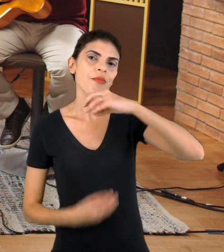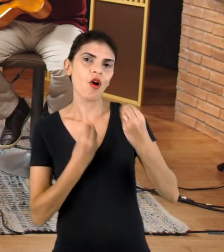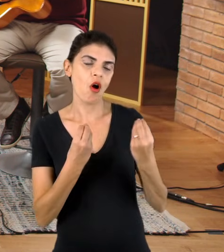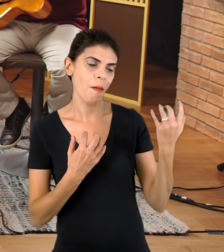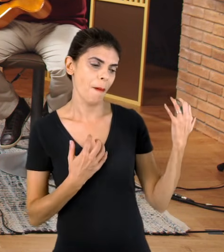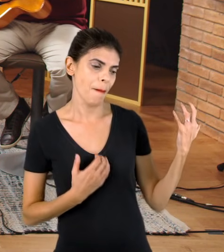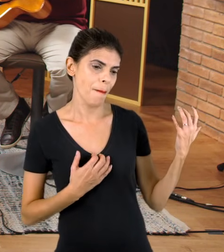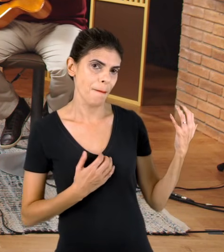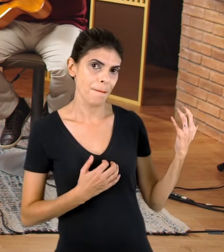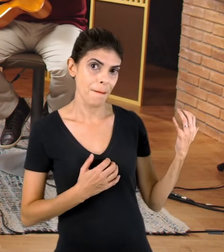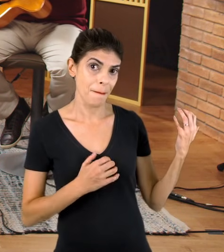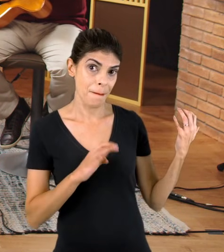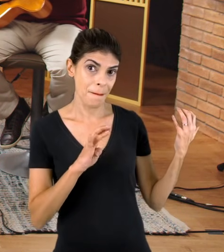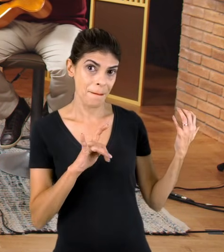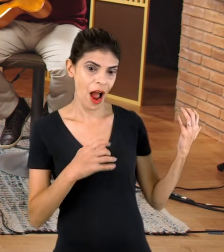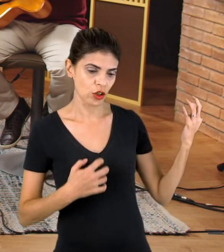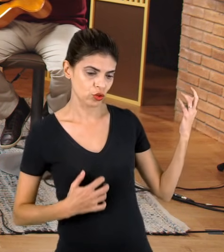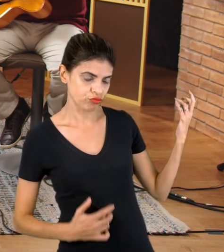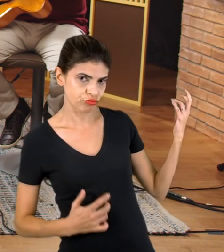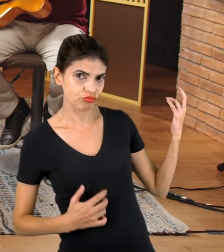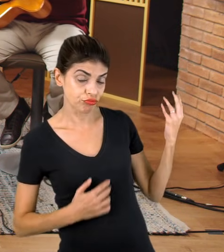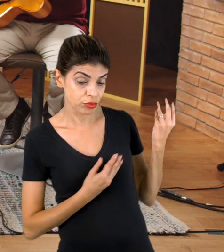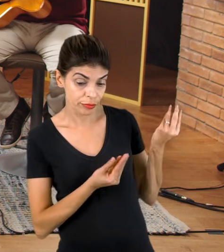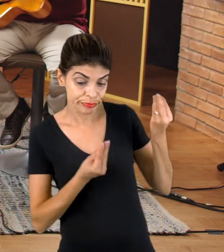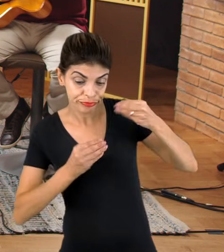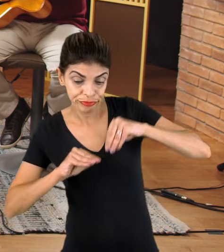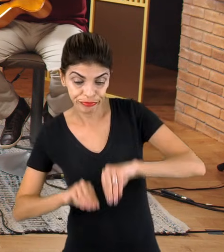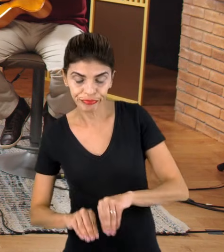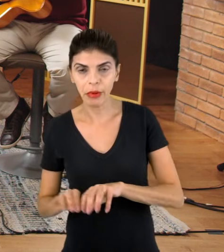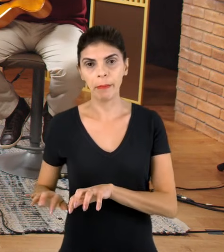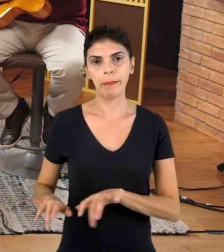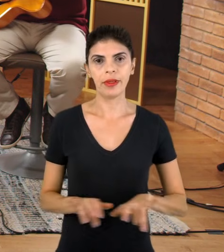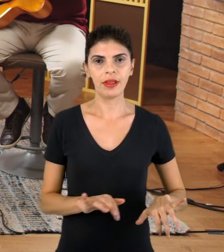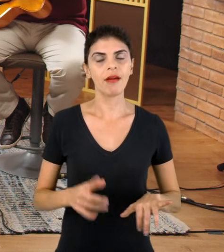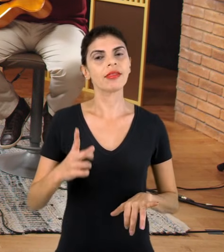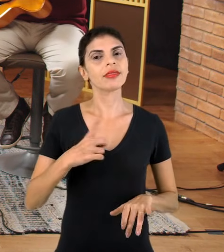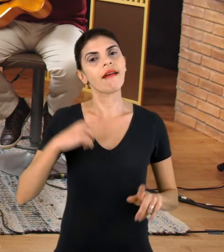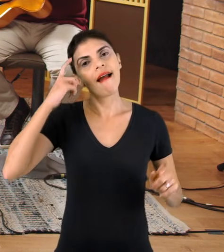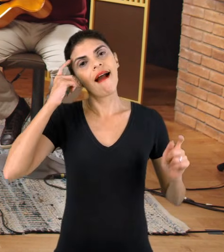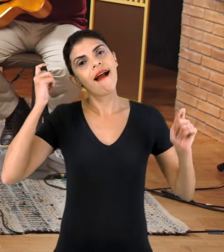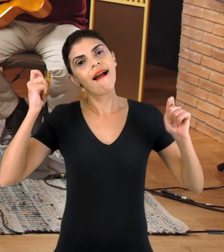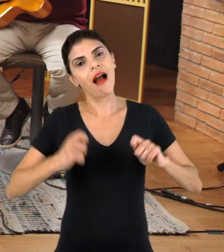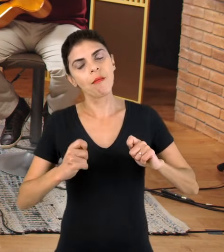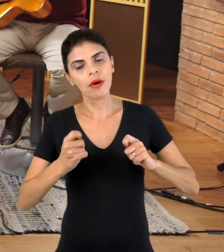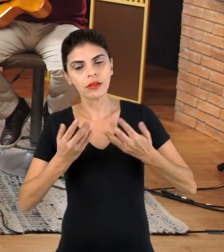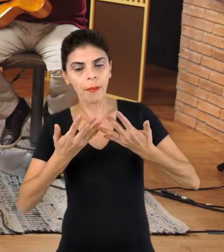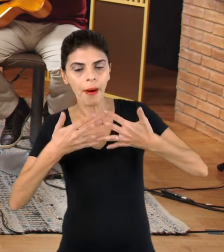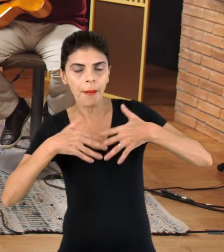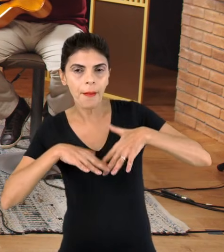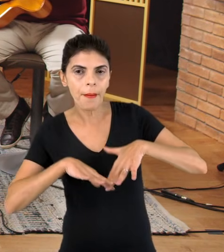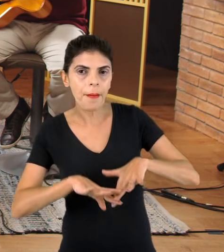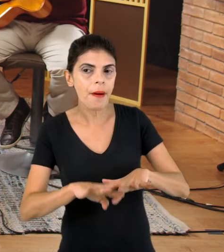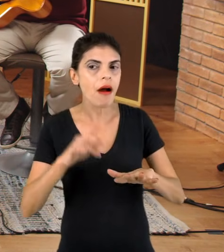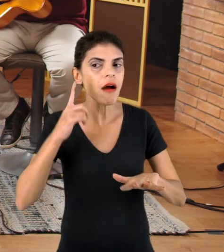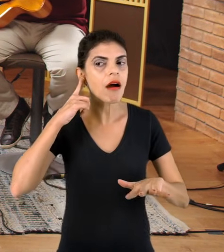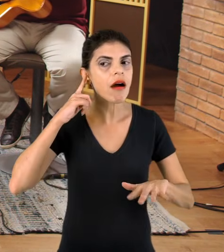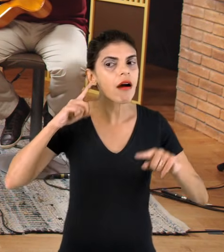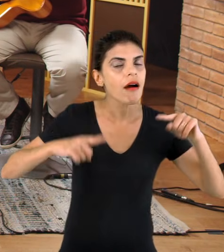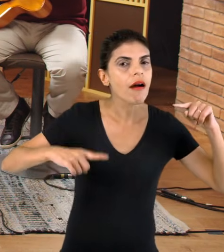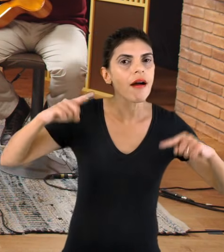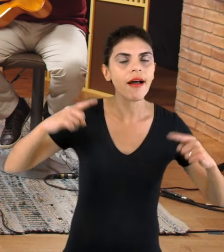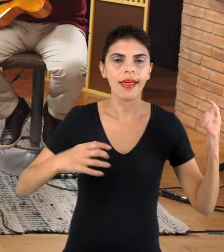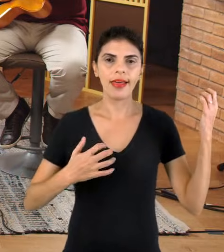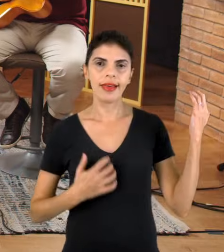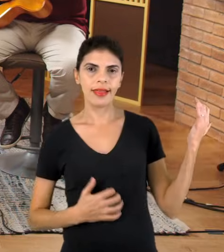som do baixo dentro do piano. Que é mais ou menos uma coisa que a gente fez aqui. É ter a capacidade de equalizar o som do piano à altura do que está rolando